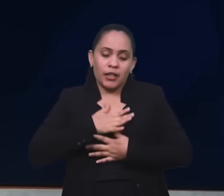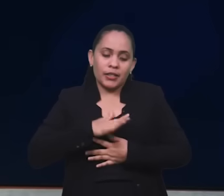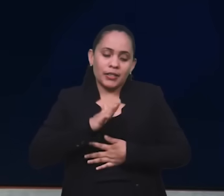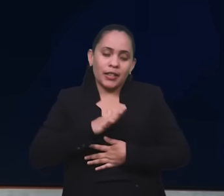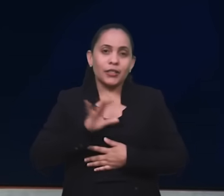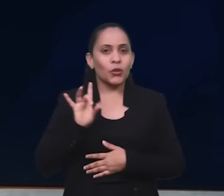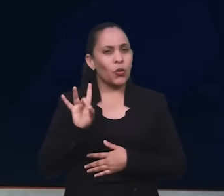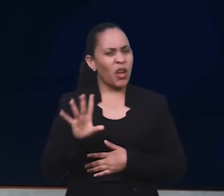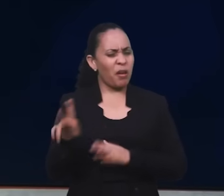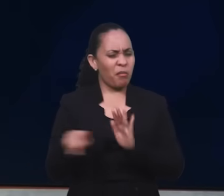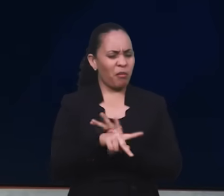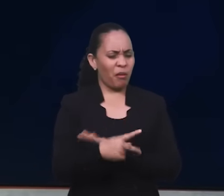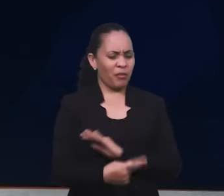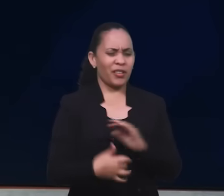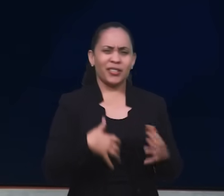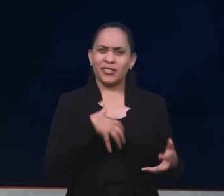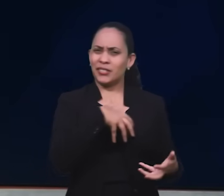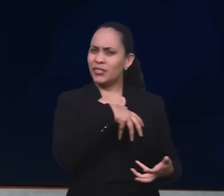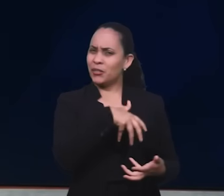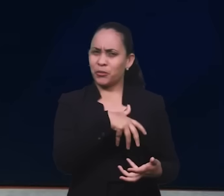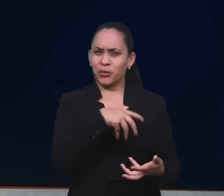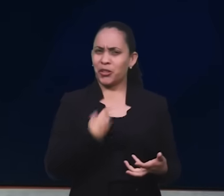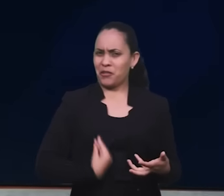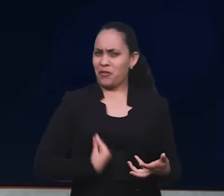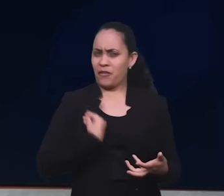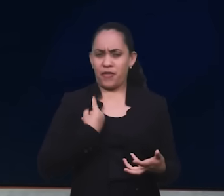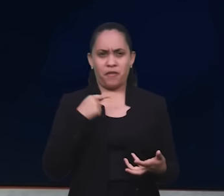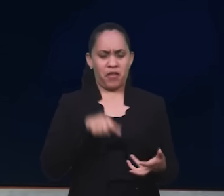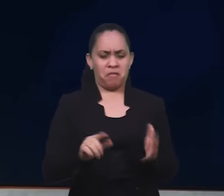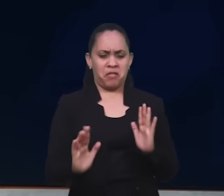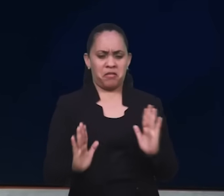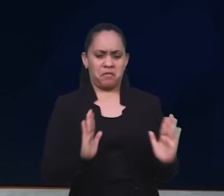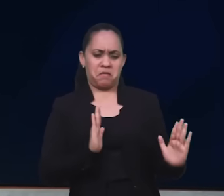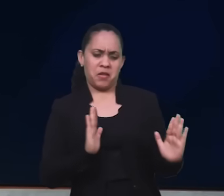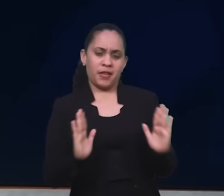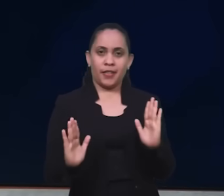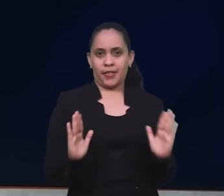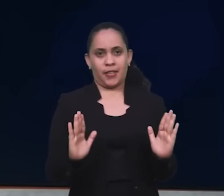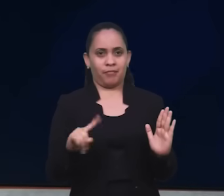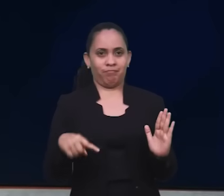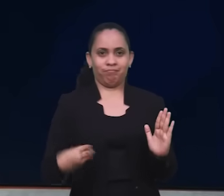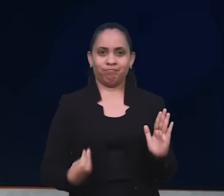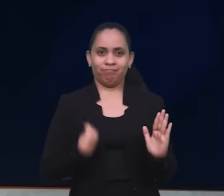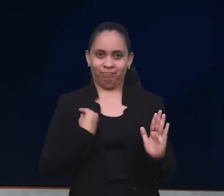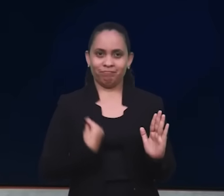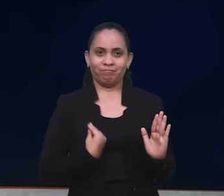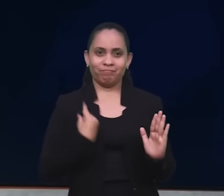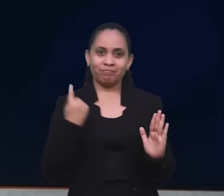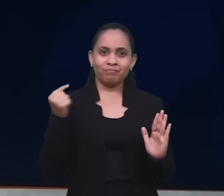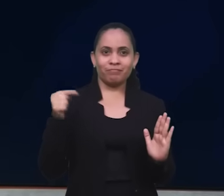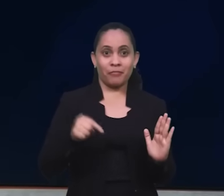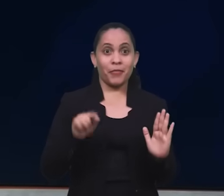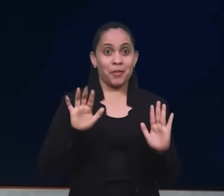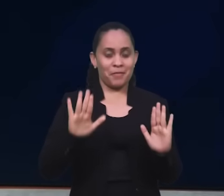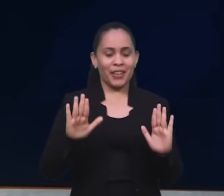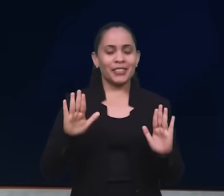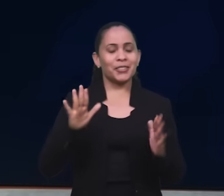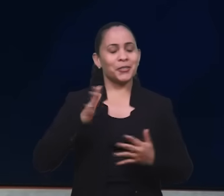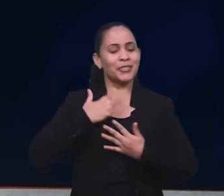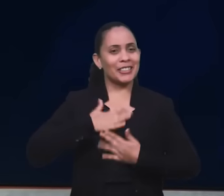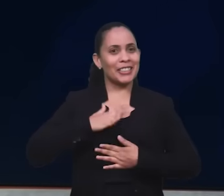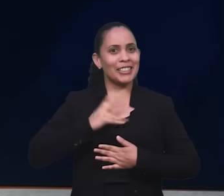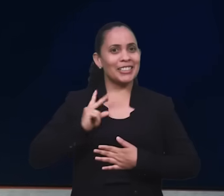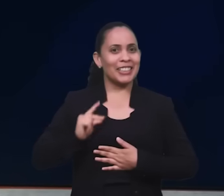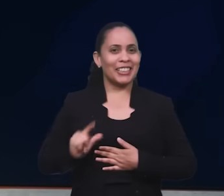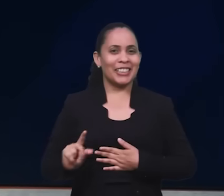só aqui nesse mundo que nós vivemos durante o período da existência desse mundo. O descanso é